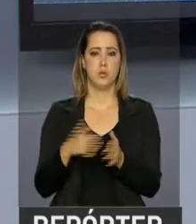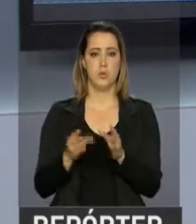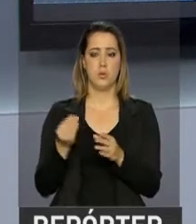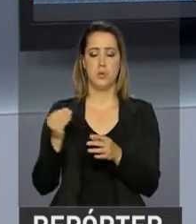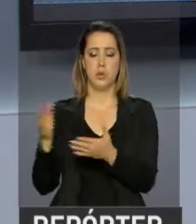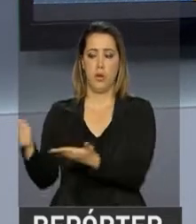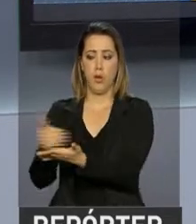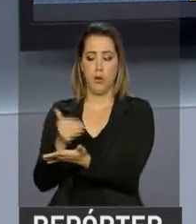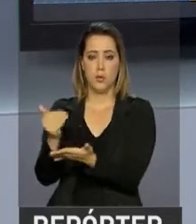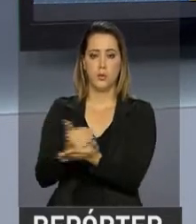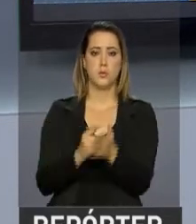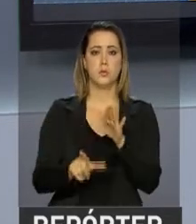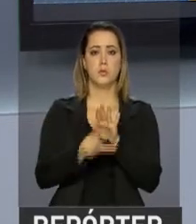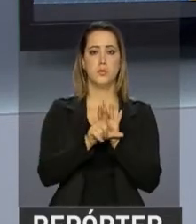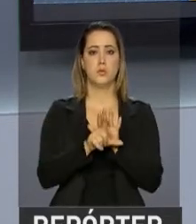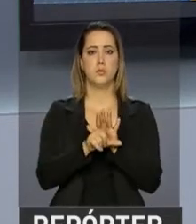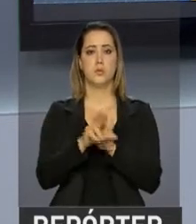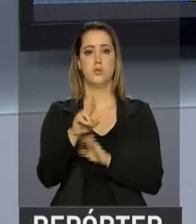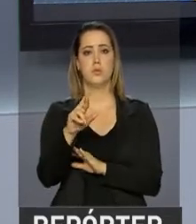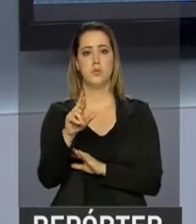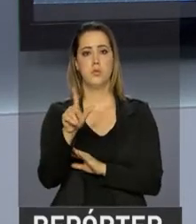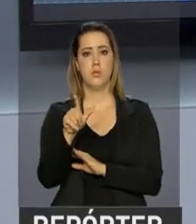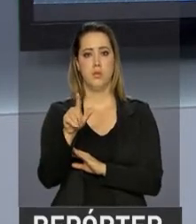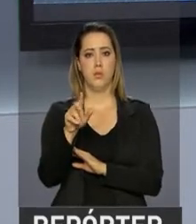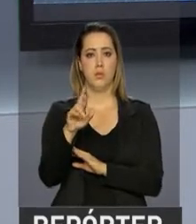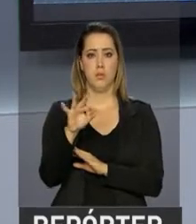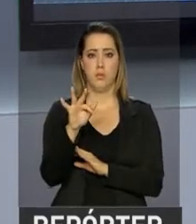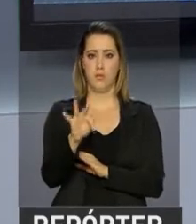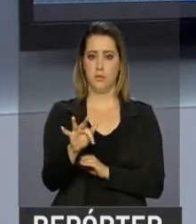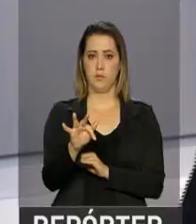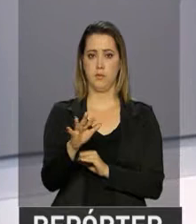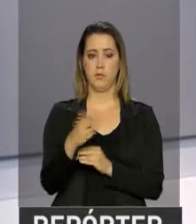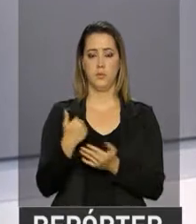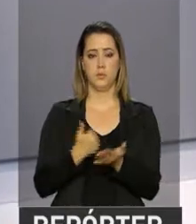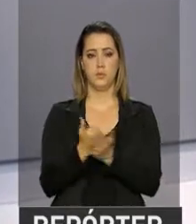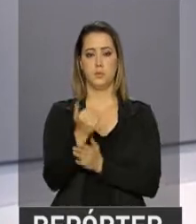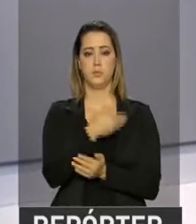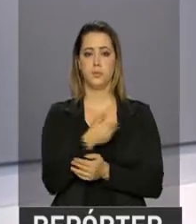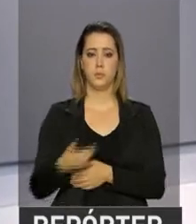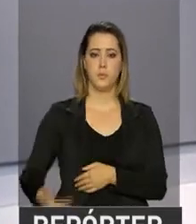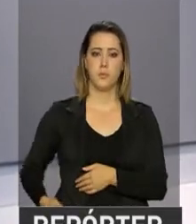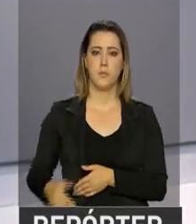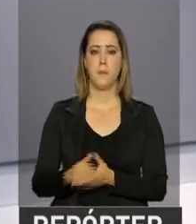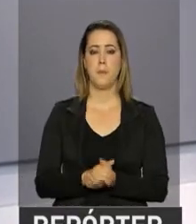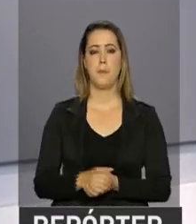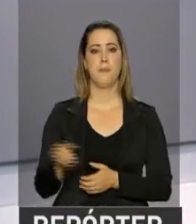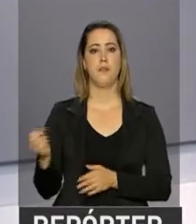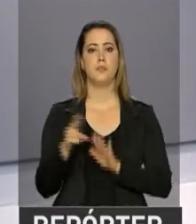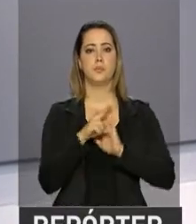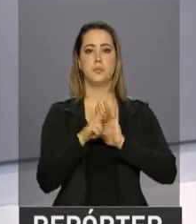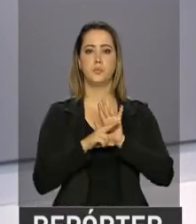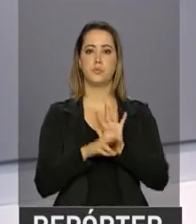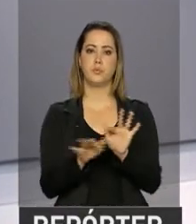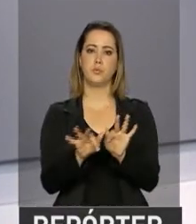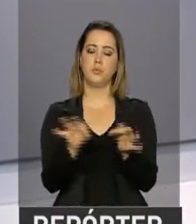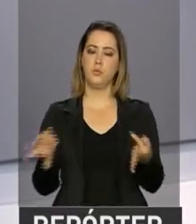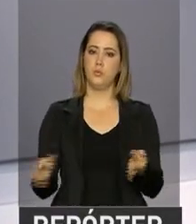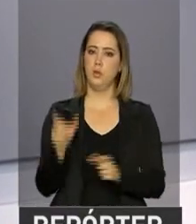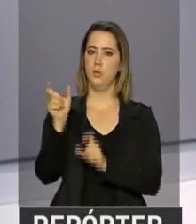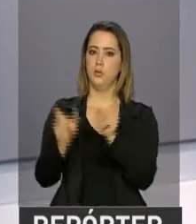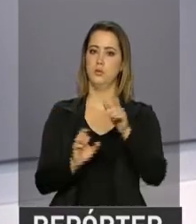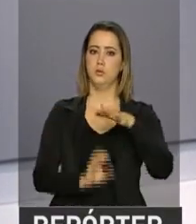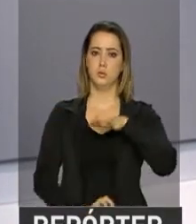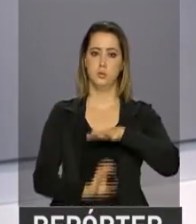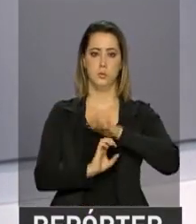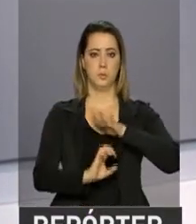ea lei de responsabilidade fiscal segue sendo cumprida pelo governo novas regras para simplificar o atendimento de